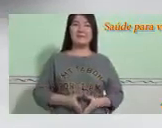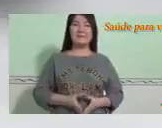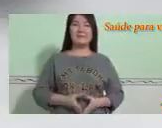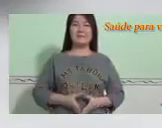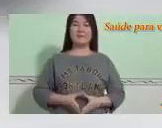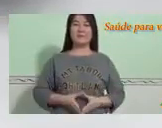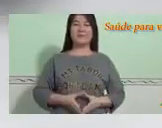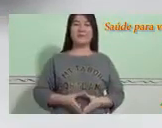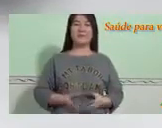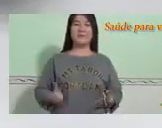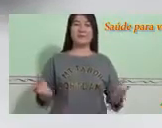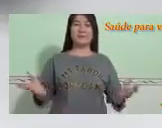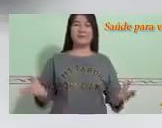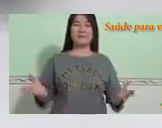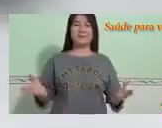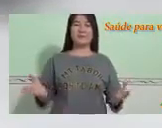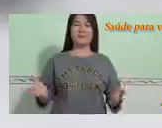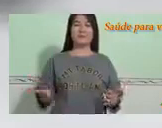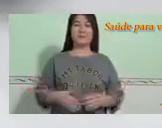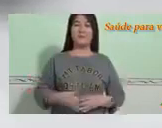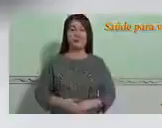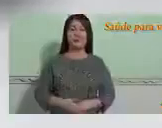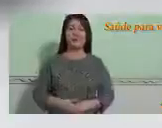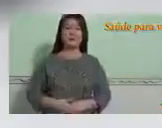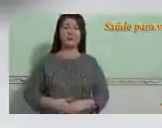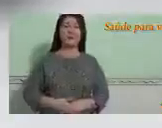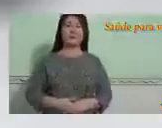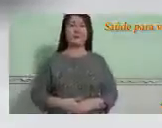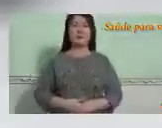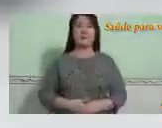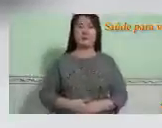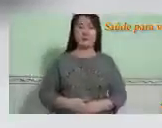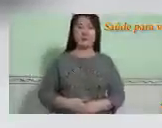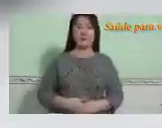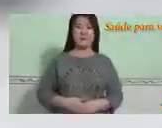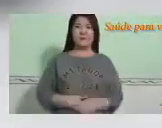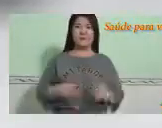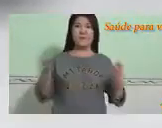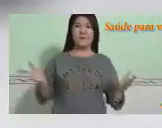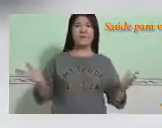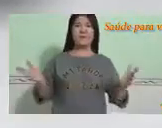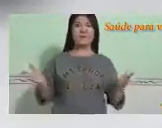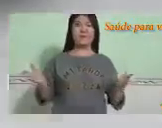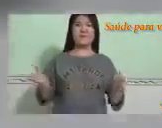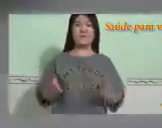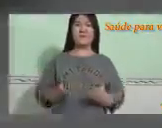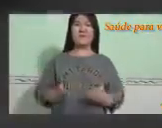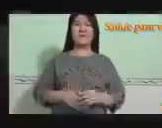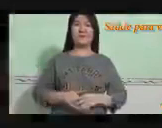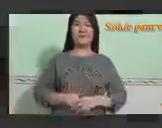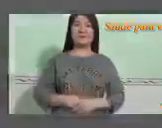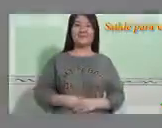depois da mulher acordar da anestesia vilã lfc a mbs rvc se